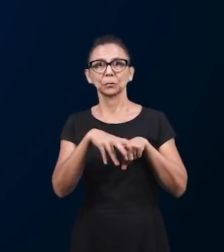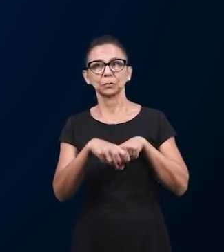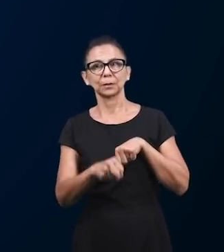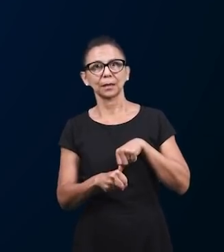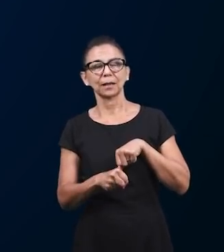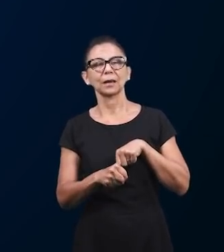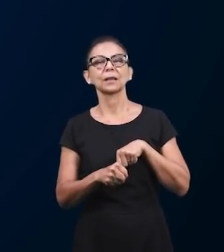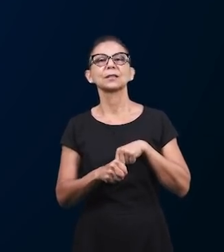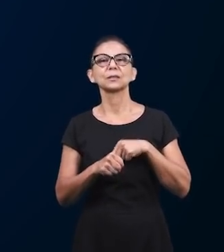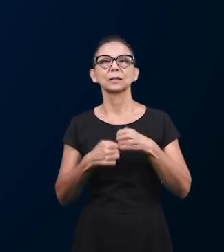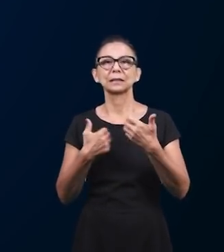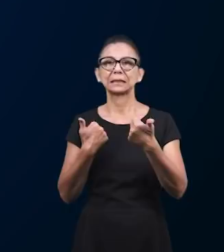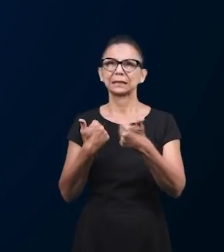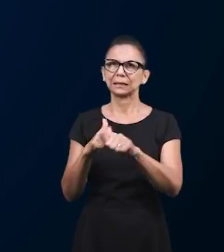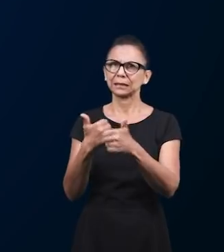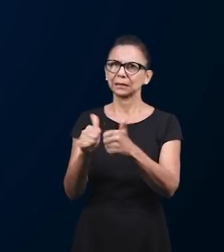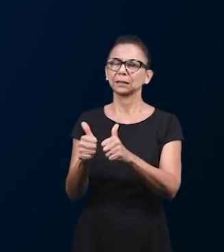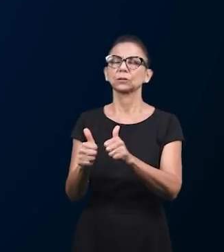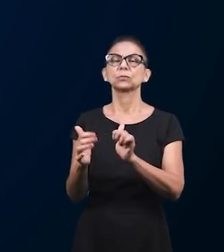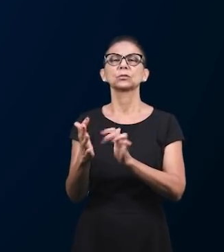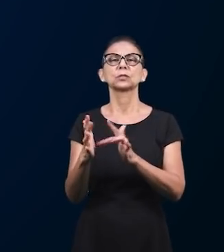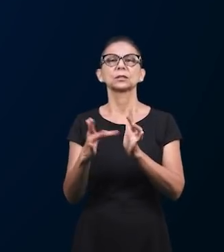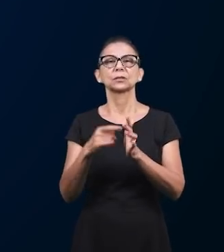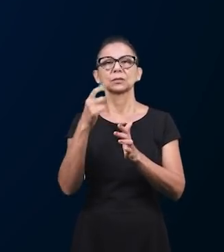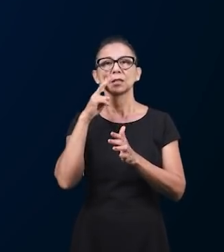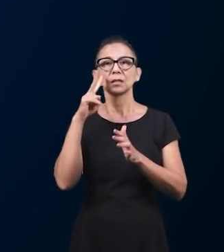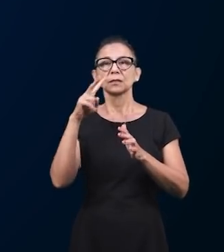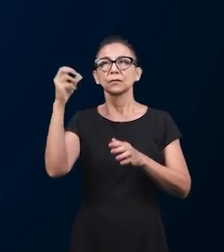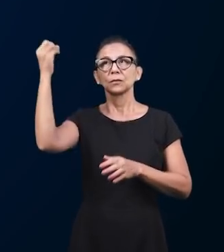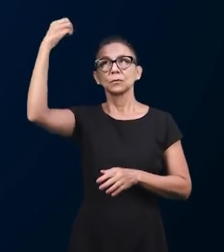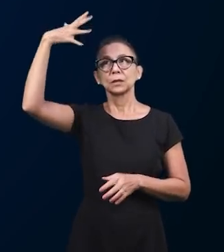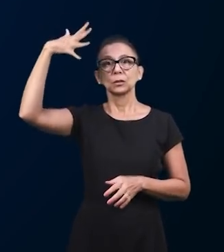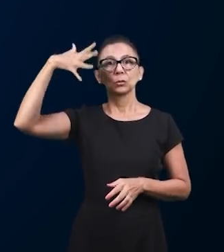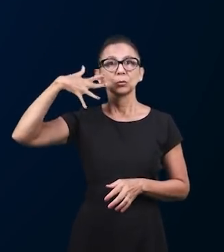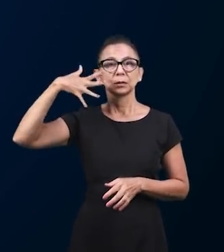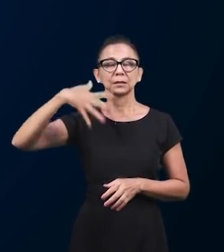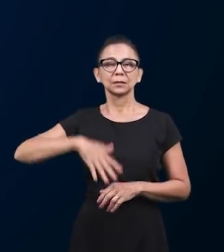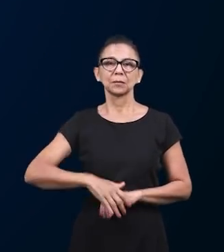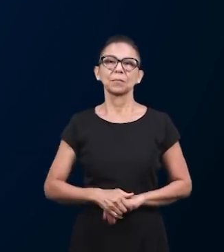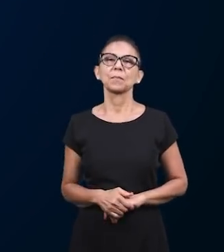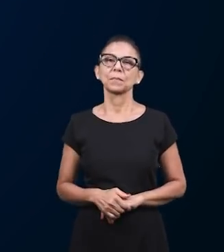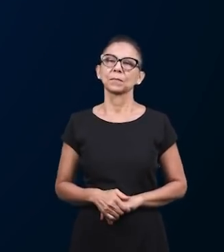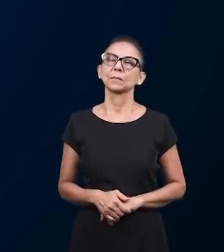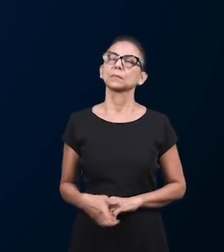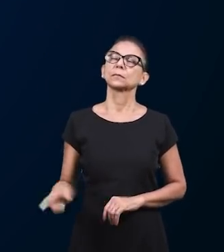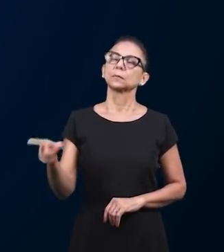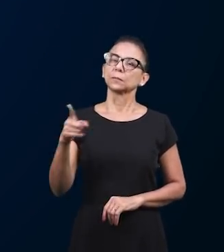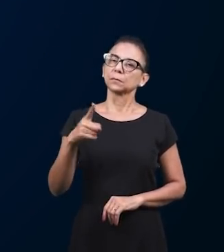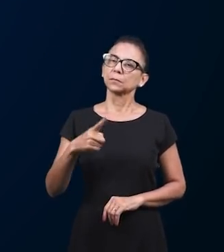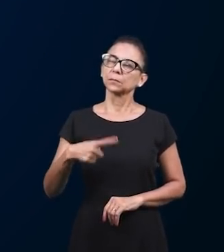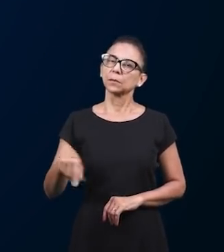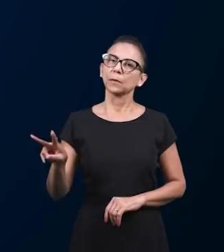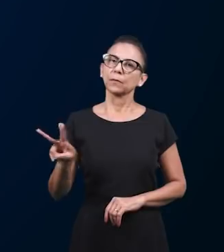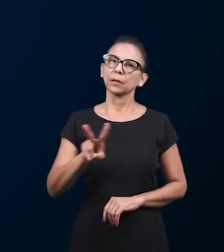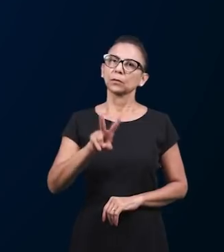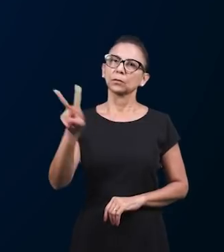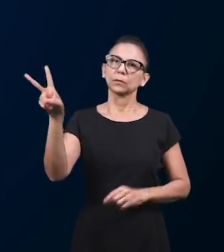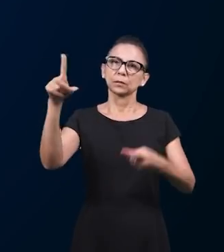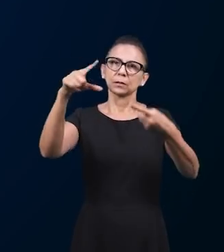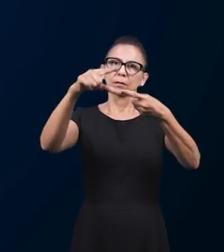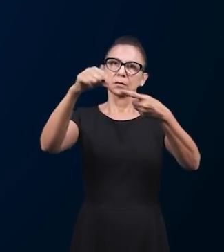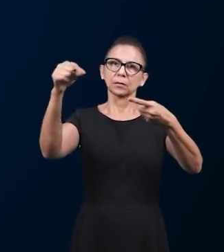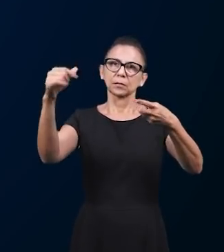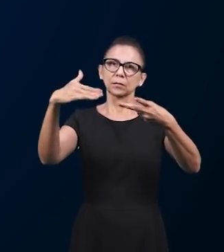curado, quando ele seguiu a Jesus, quando ele viu a luz. Para valorizarmos a